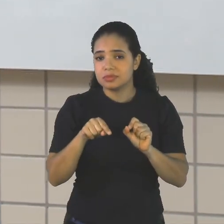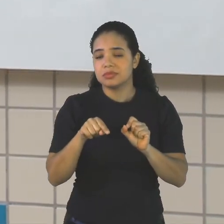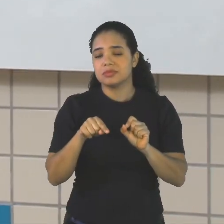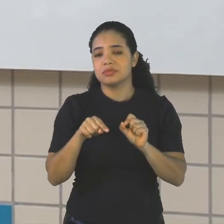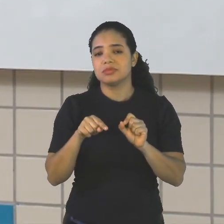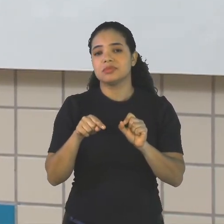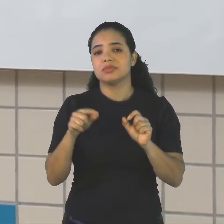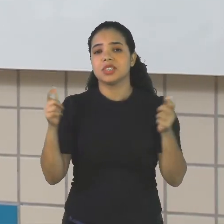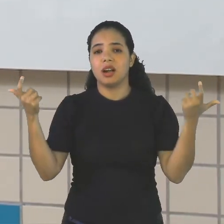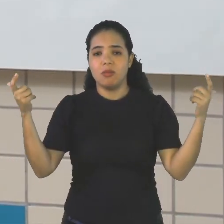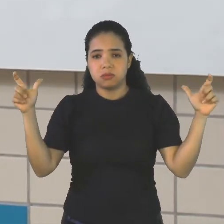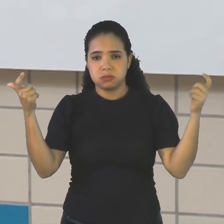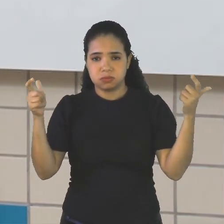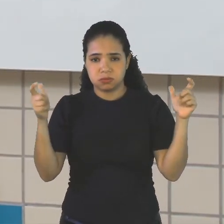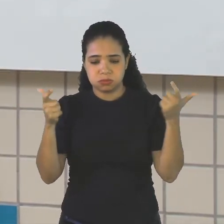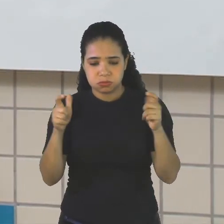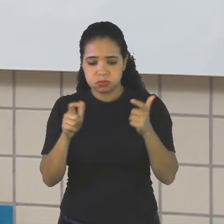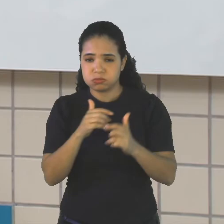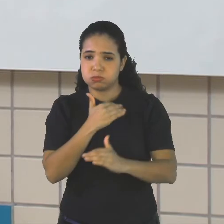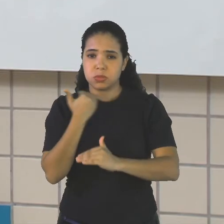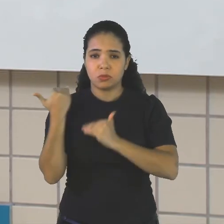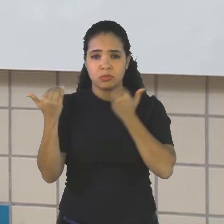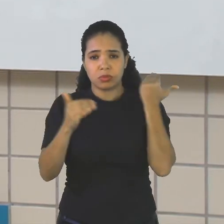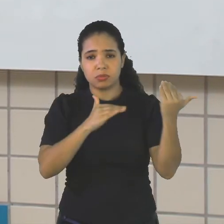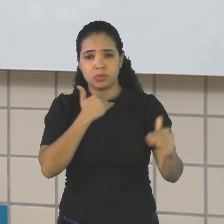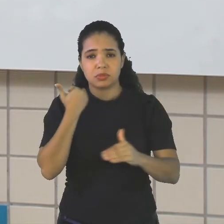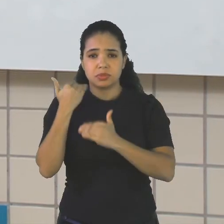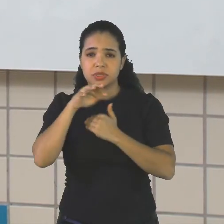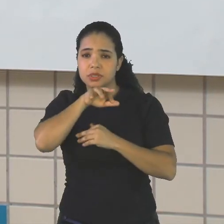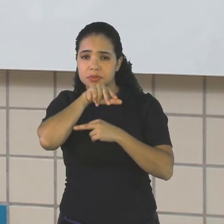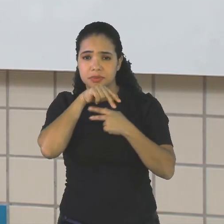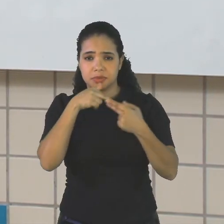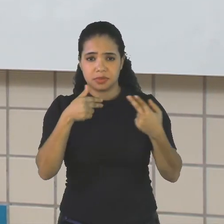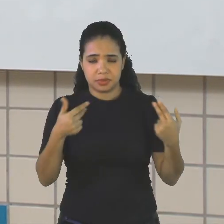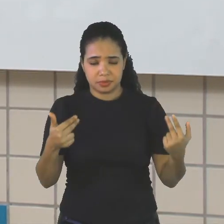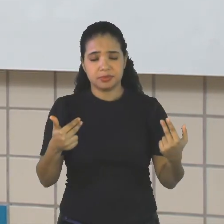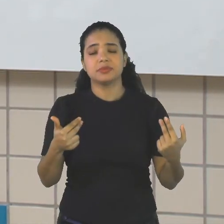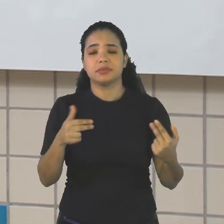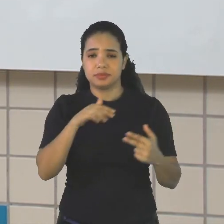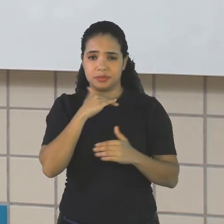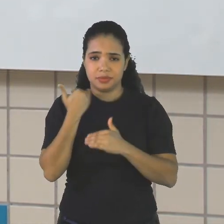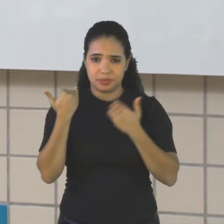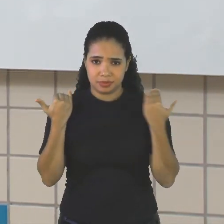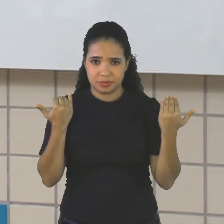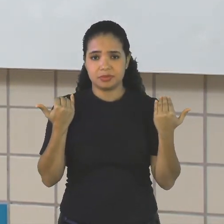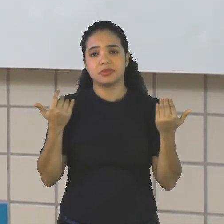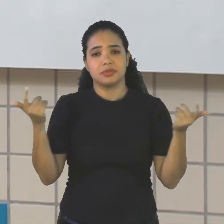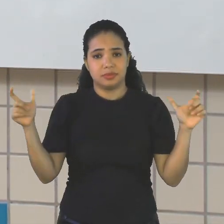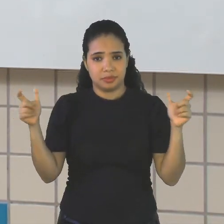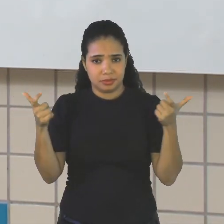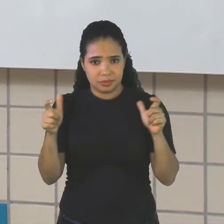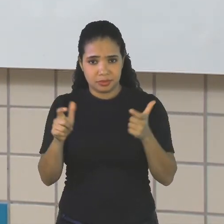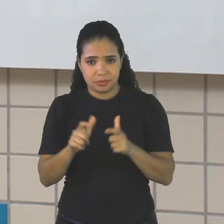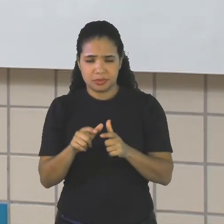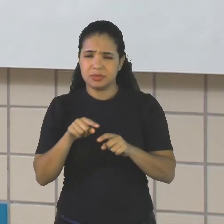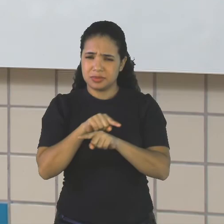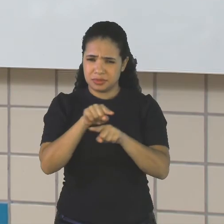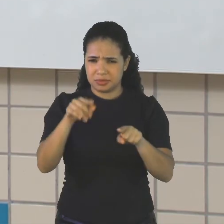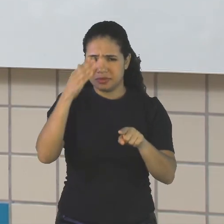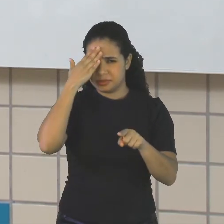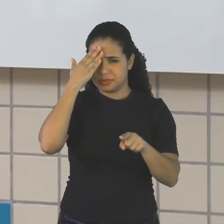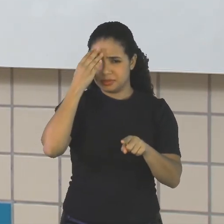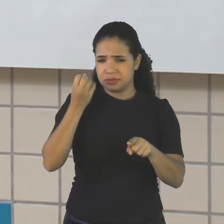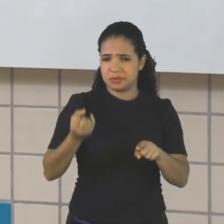massa, animais vão entrar em extinção, certo? Vocês já pararam para pensar, vocês sabem quantos animais já entraram